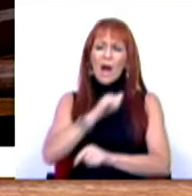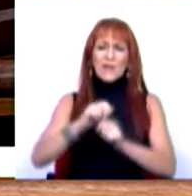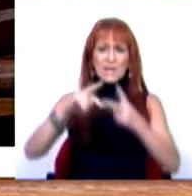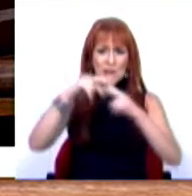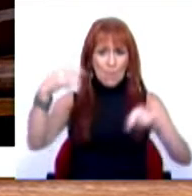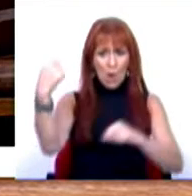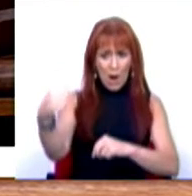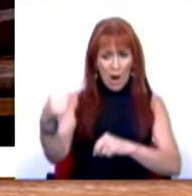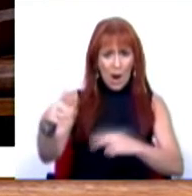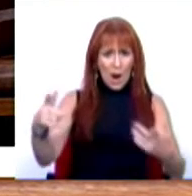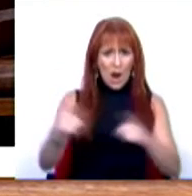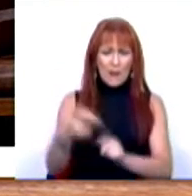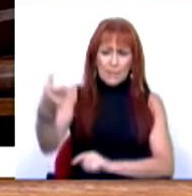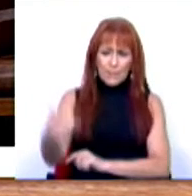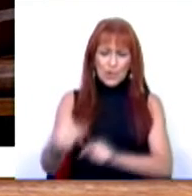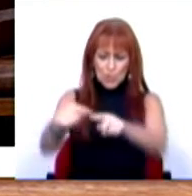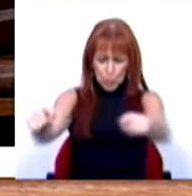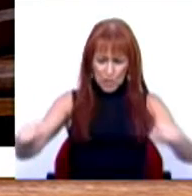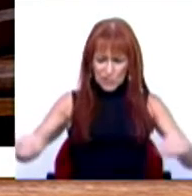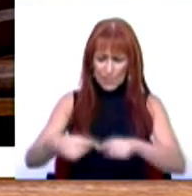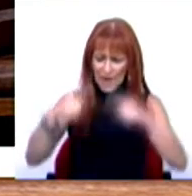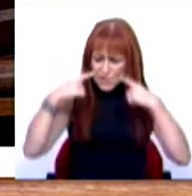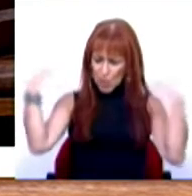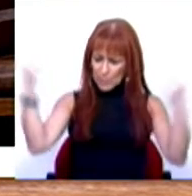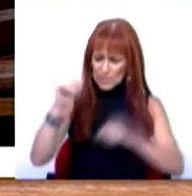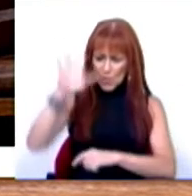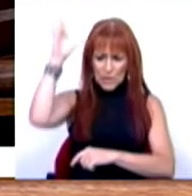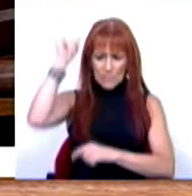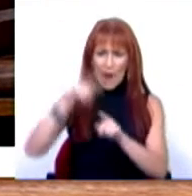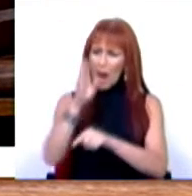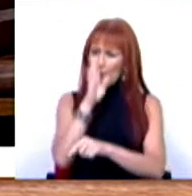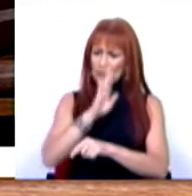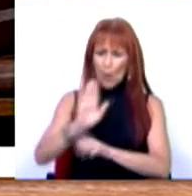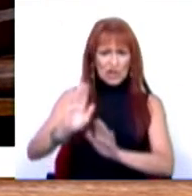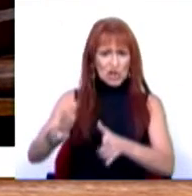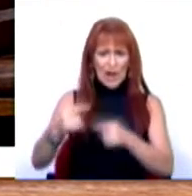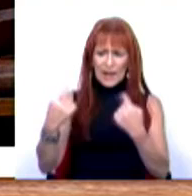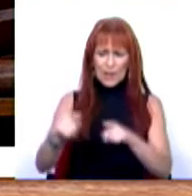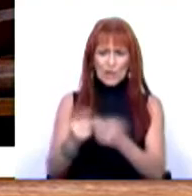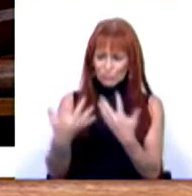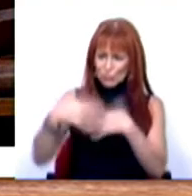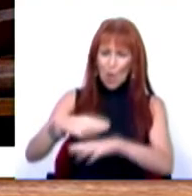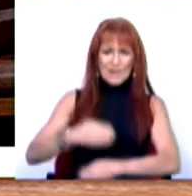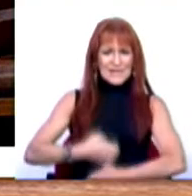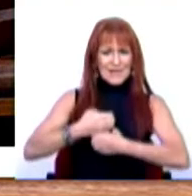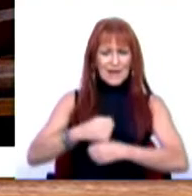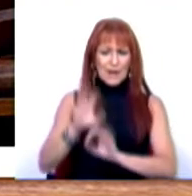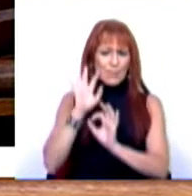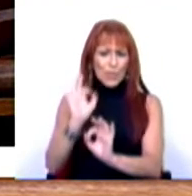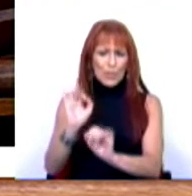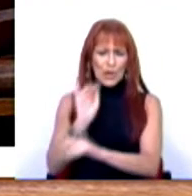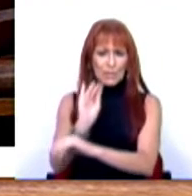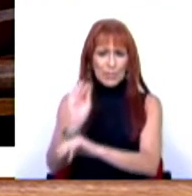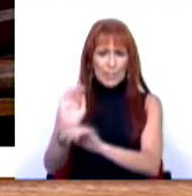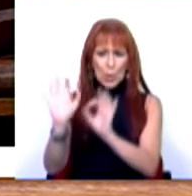Câmara Municipal a permanecer num espaço público a qual o animal esteja habituado, onde esteja integrado, cuja guarda,